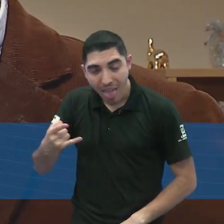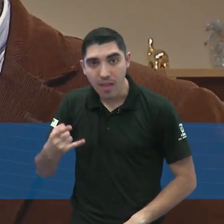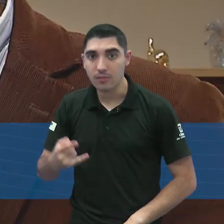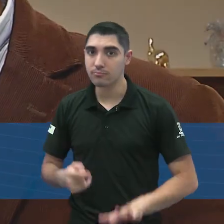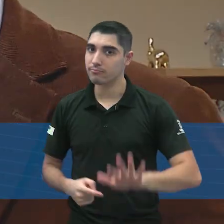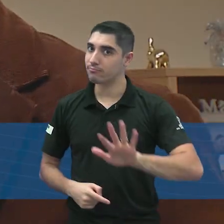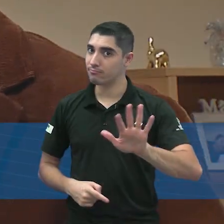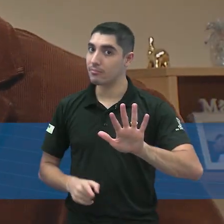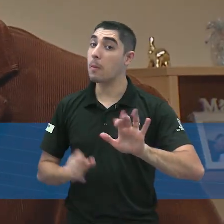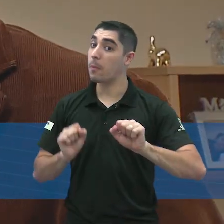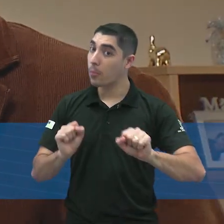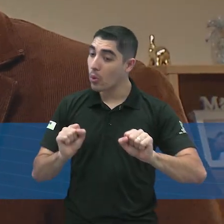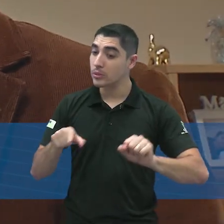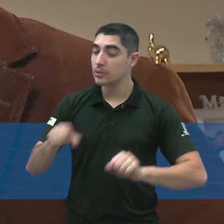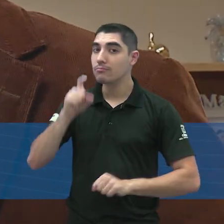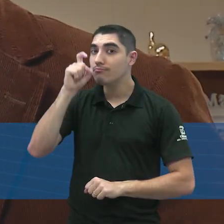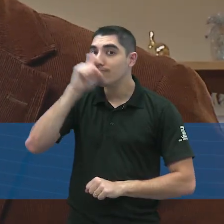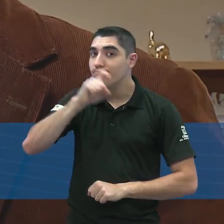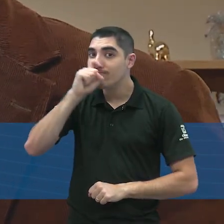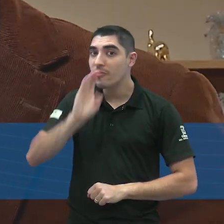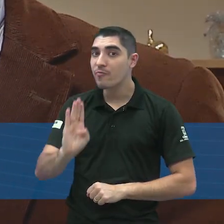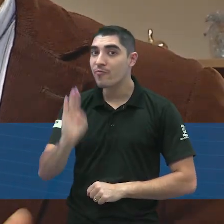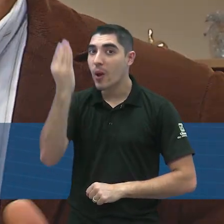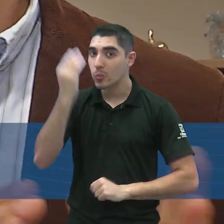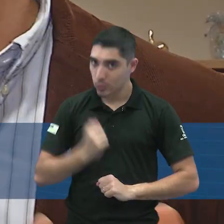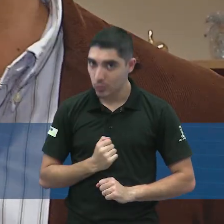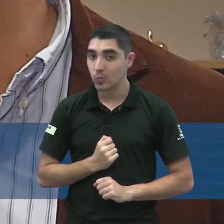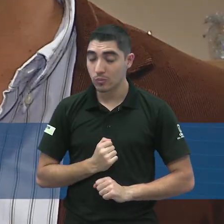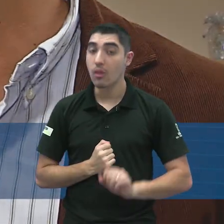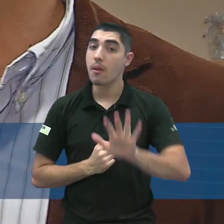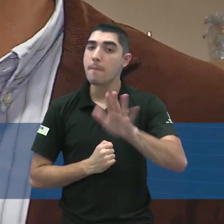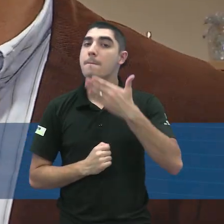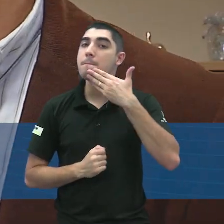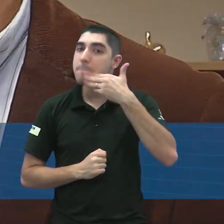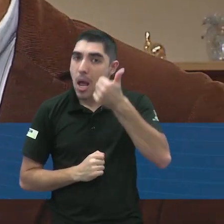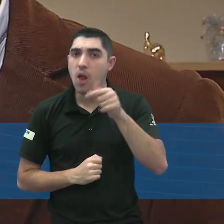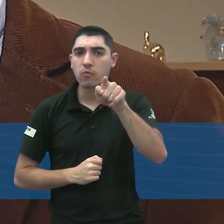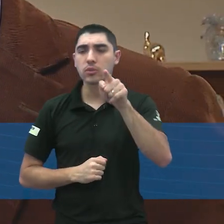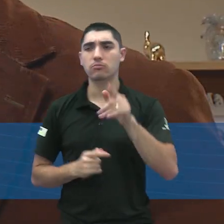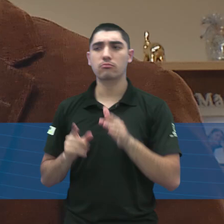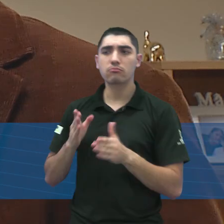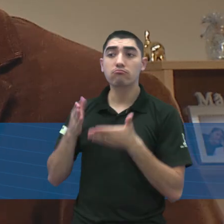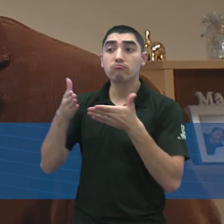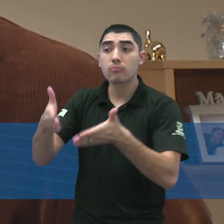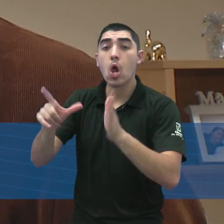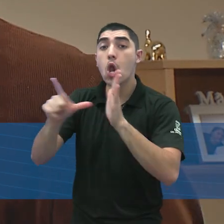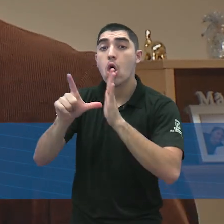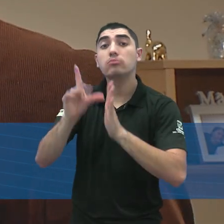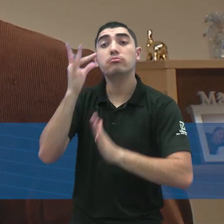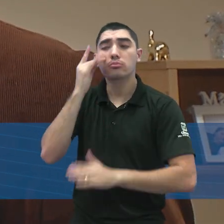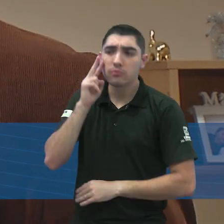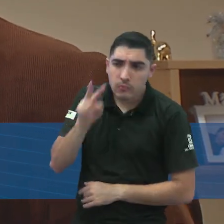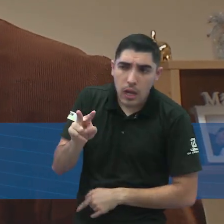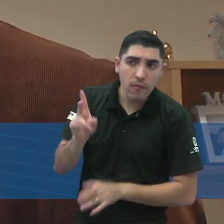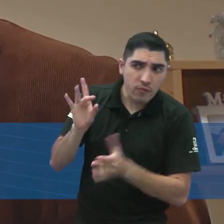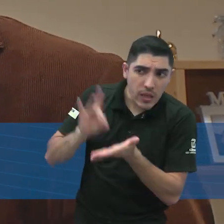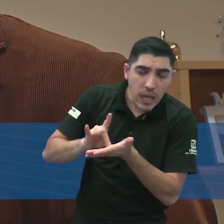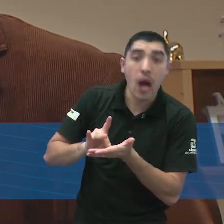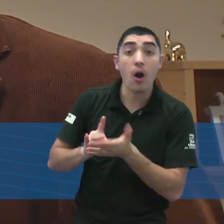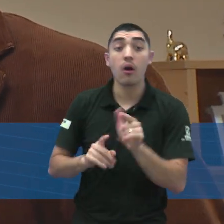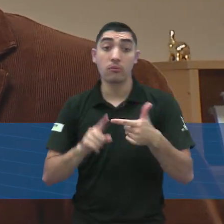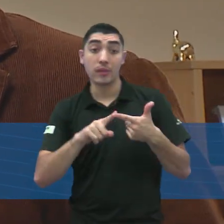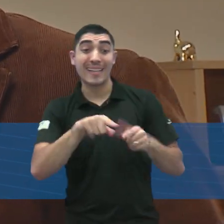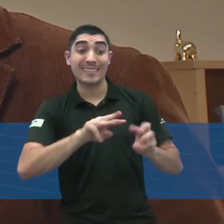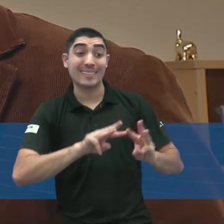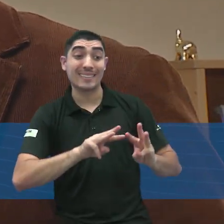péssimo negócio, às vezes é uma fraude. Então, sempre é ir até o local onde quer comprar. Sites grandes são melhores ainda, são mais